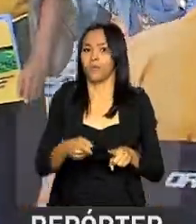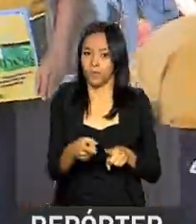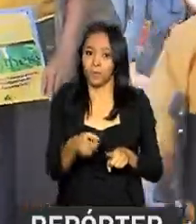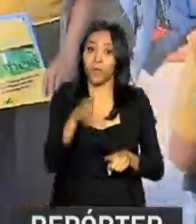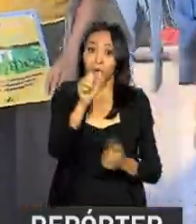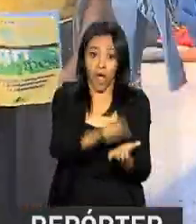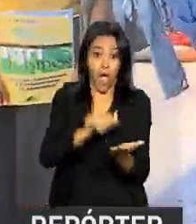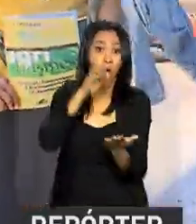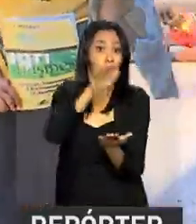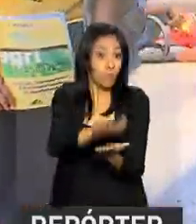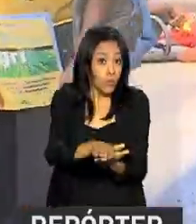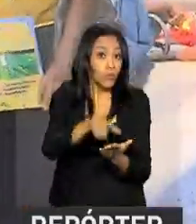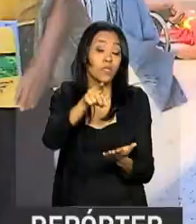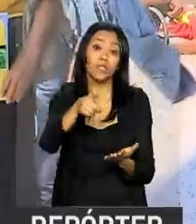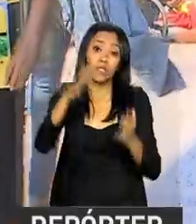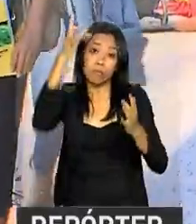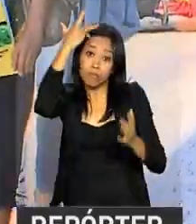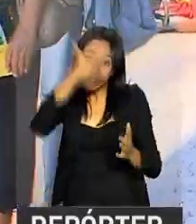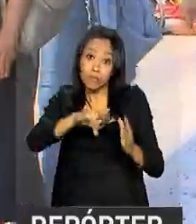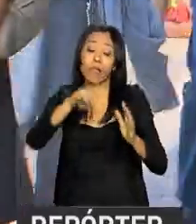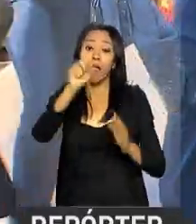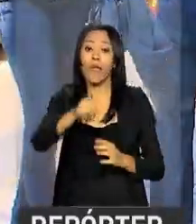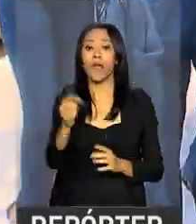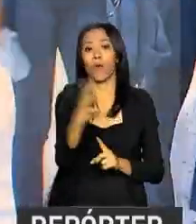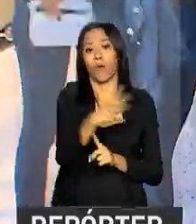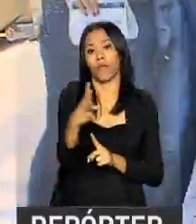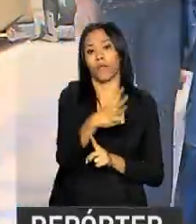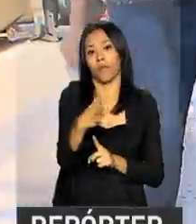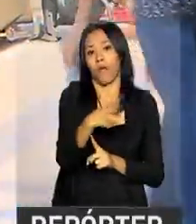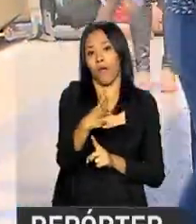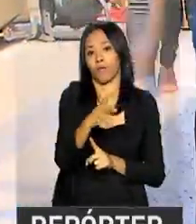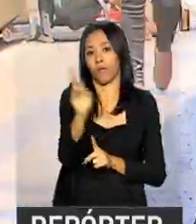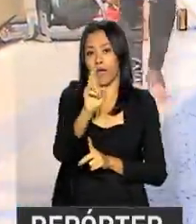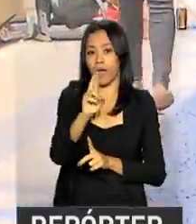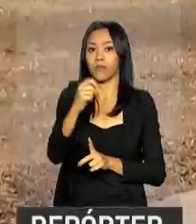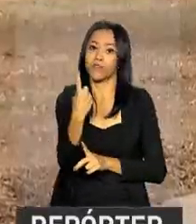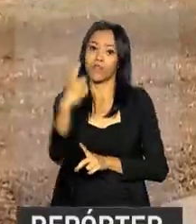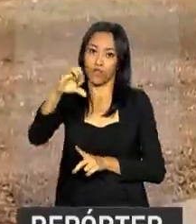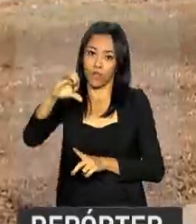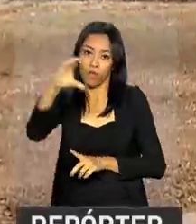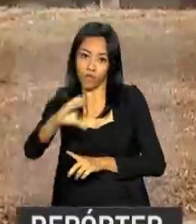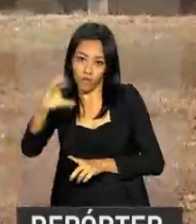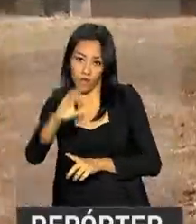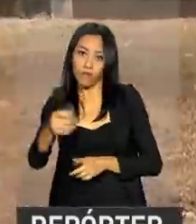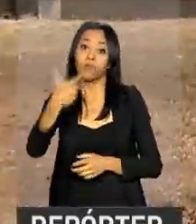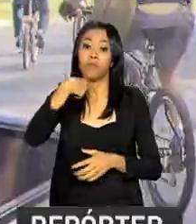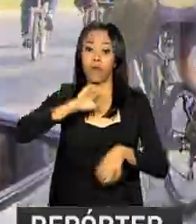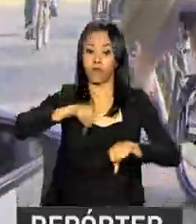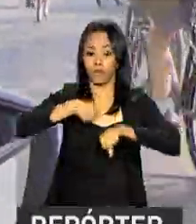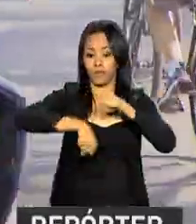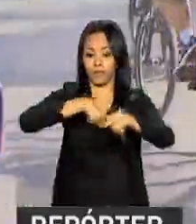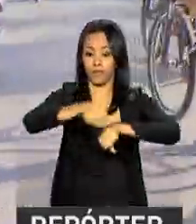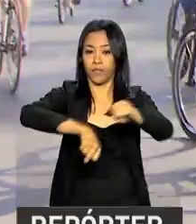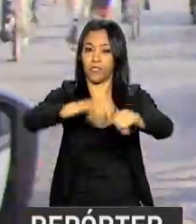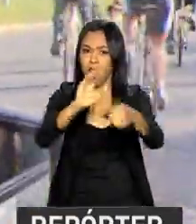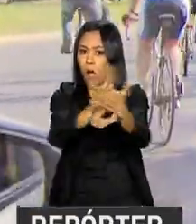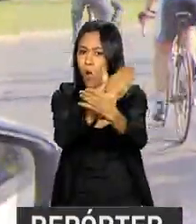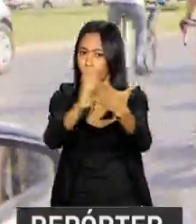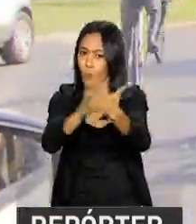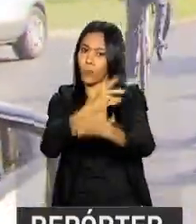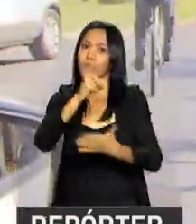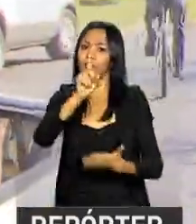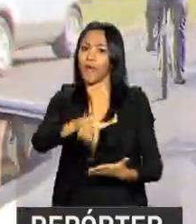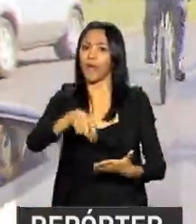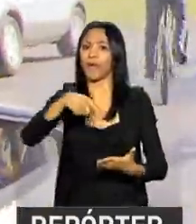a multa para o desrespeito às regras será de 44 reais e dezenove centavos para os ciclistas algumas das infrações são